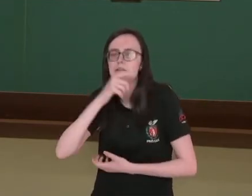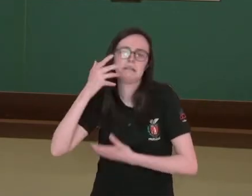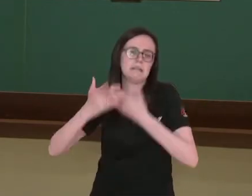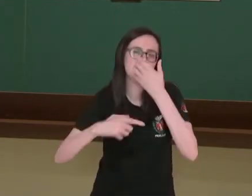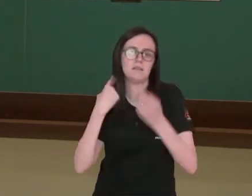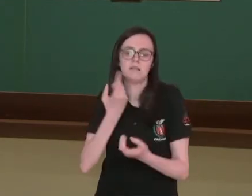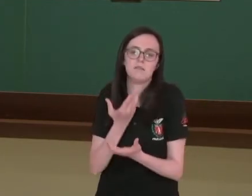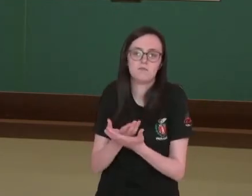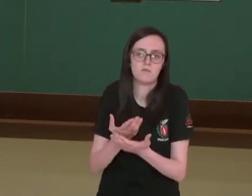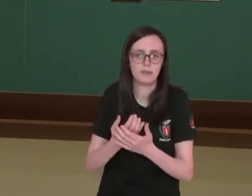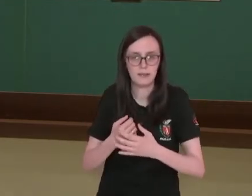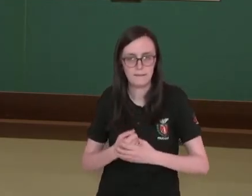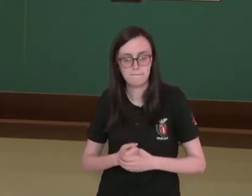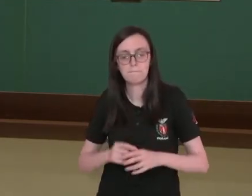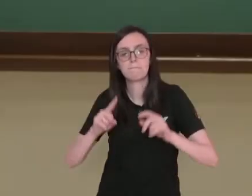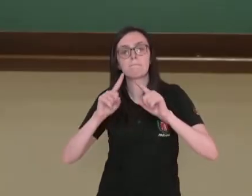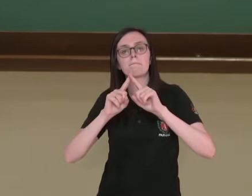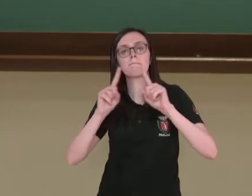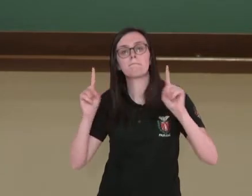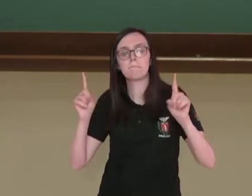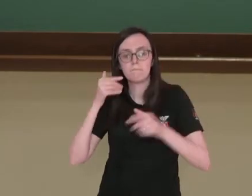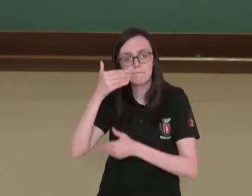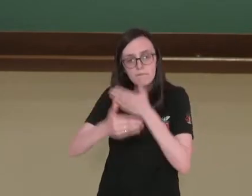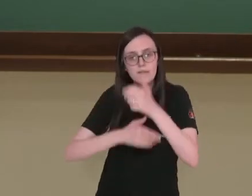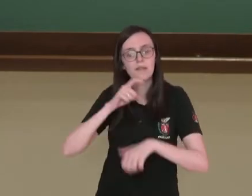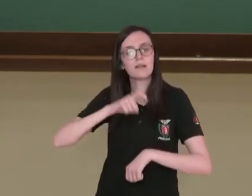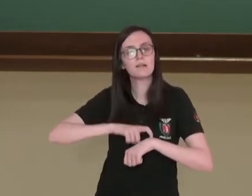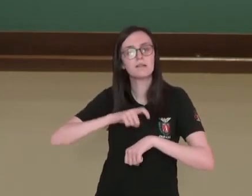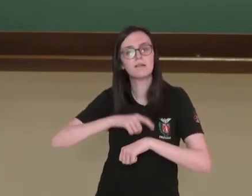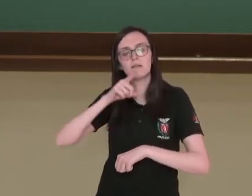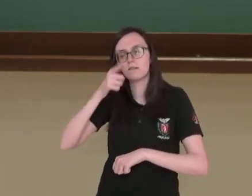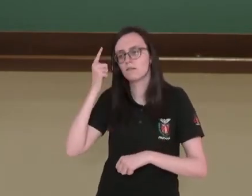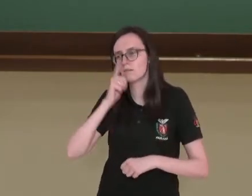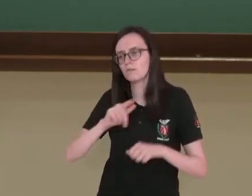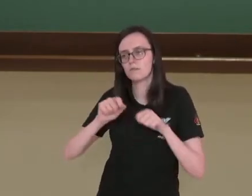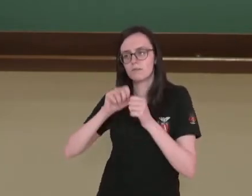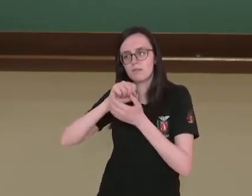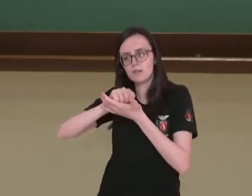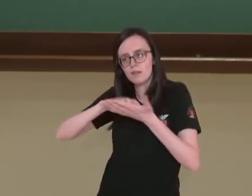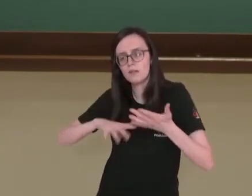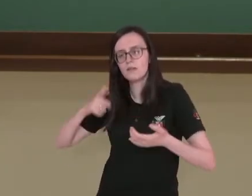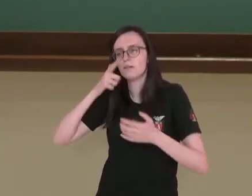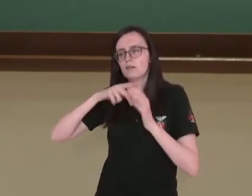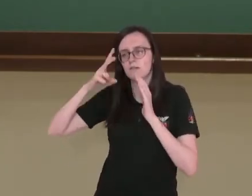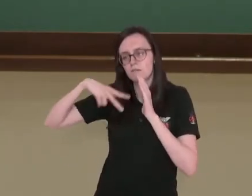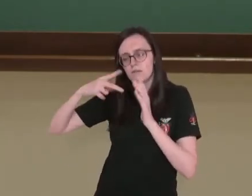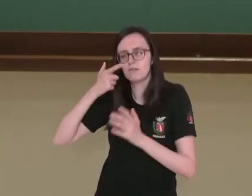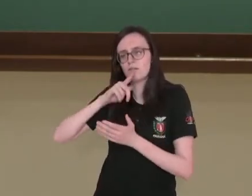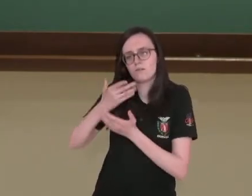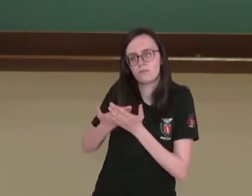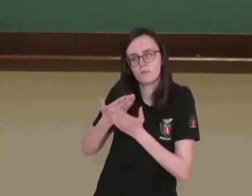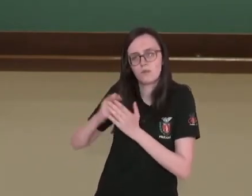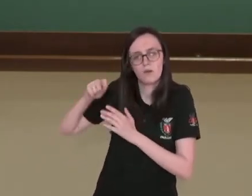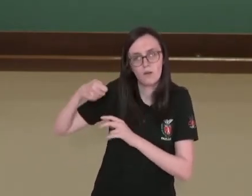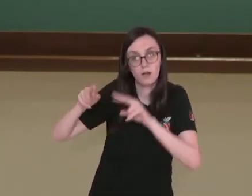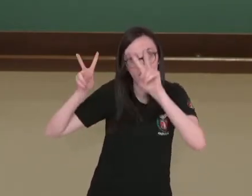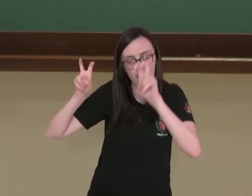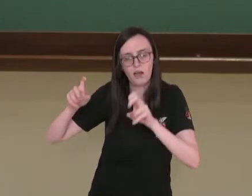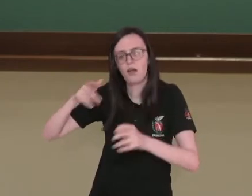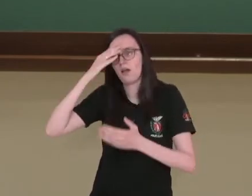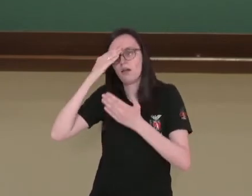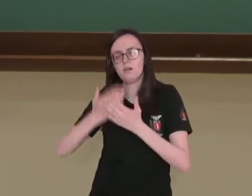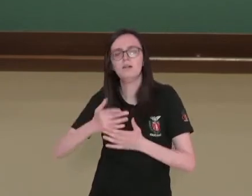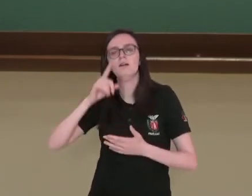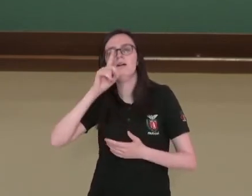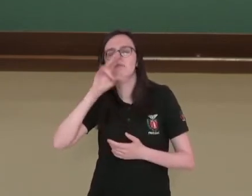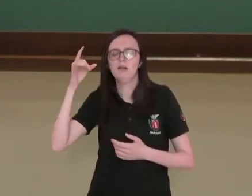gente vai estudando. Mas, com o tempo, conforme você vai fazendo os exercícios, vai lendo, vai estudando sobre o assunto, você vai ver que vai ficar